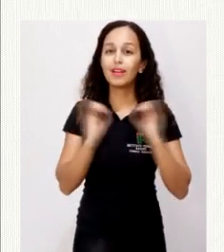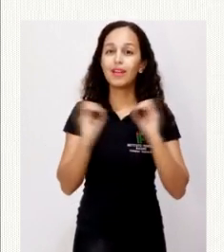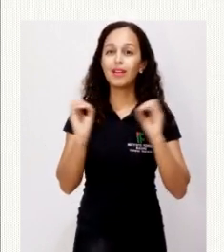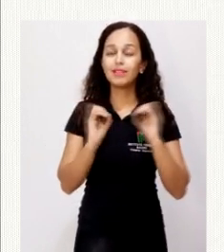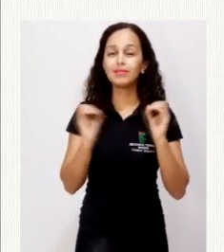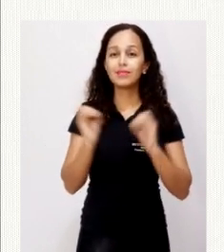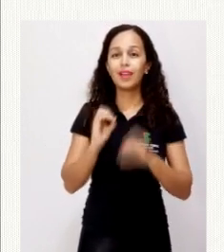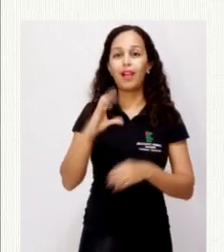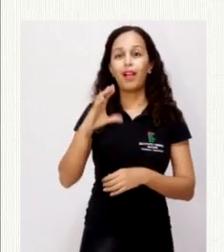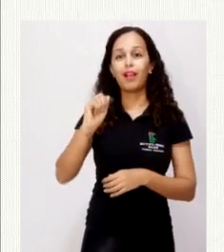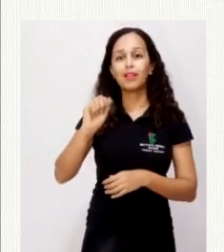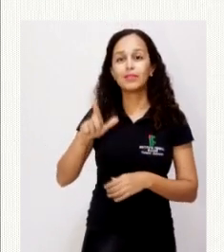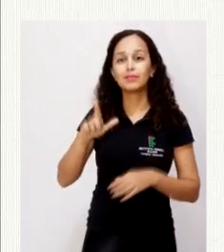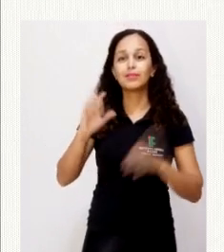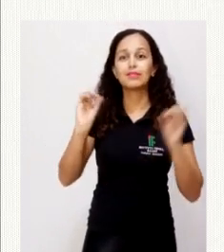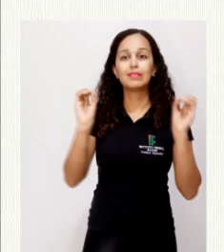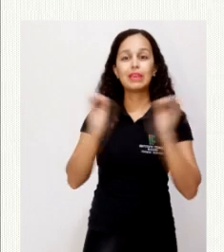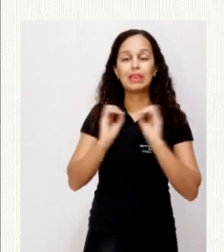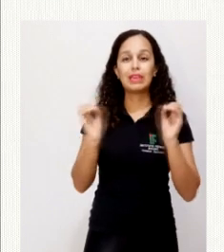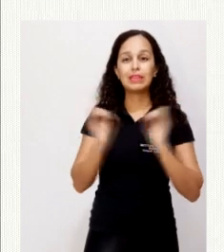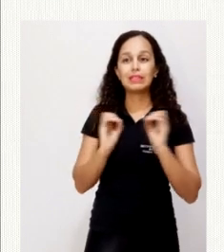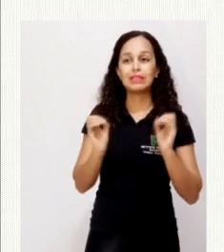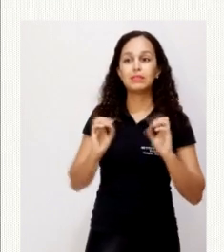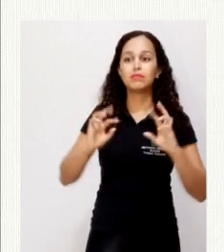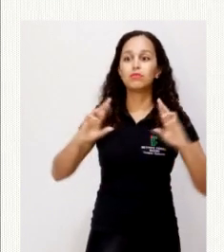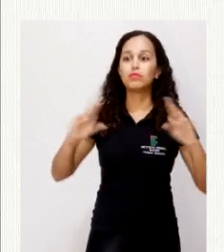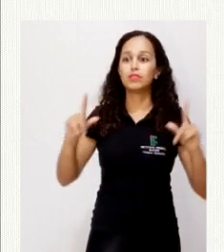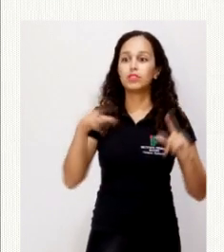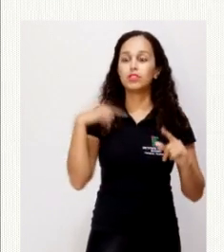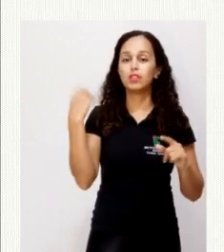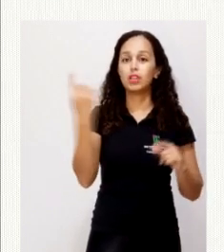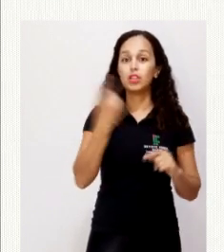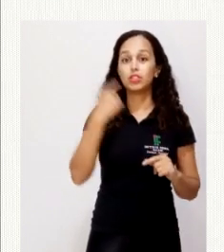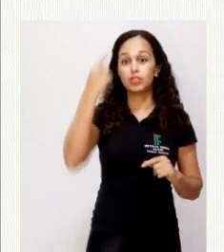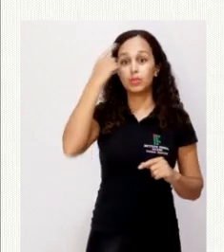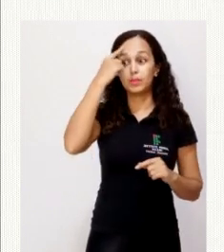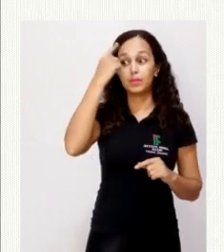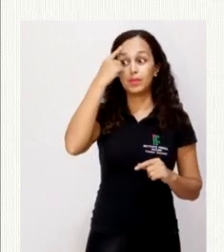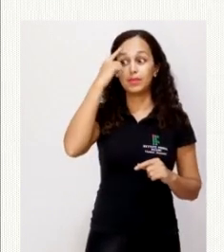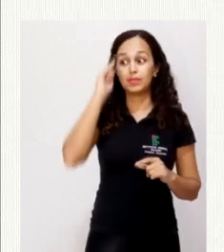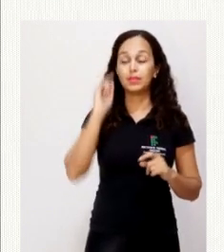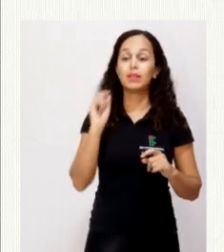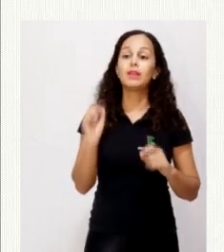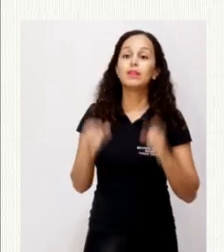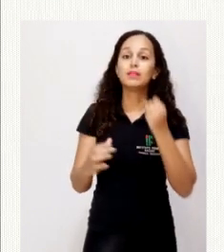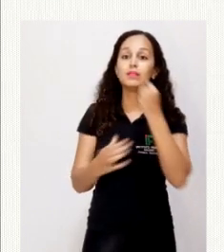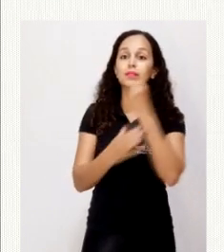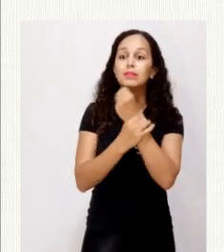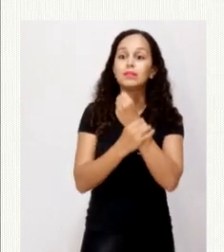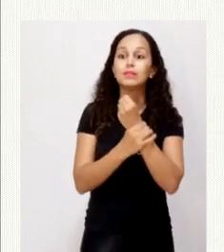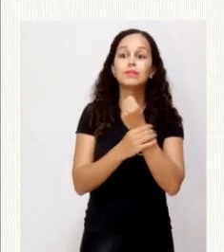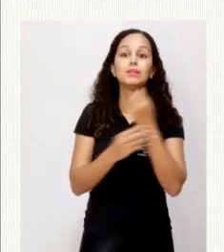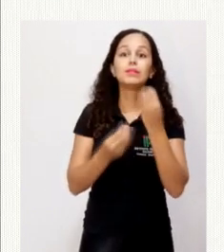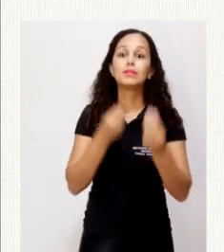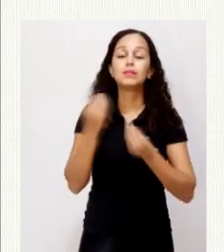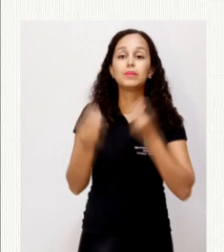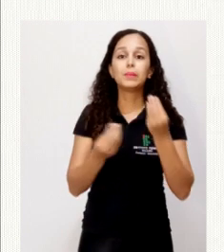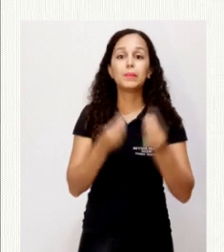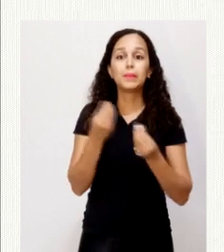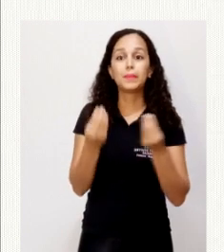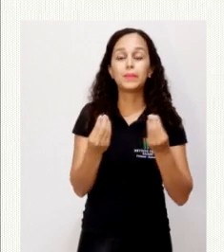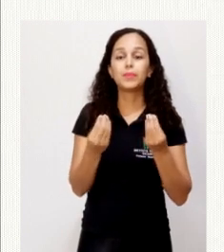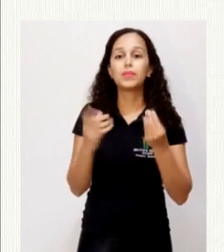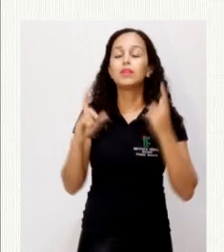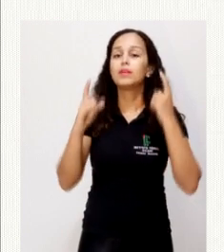de calorias. Então, diferente do que muita gente pensa, a insegurança alimentar e nutricional não é só chegar ao nível de